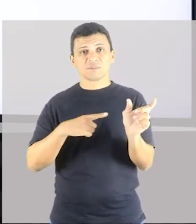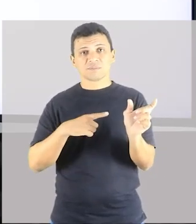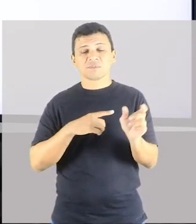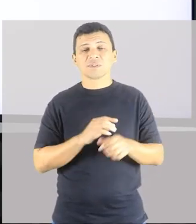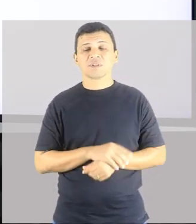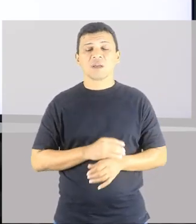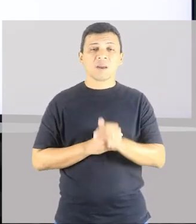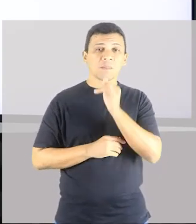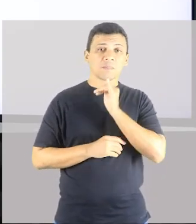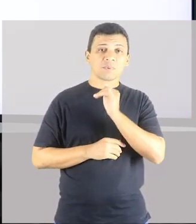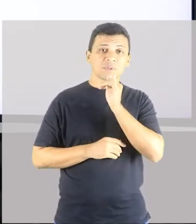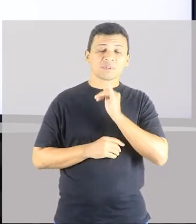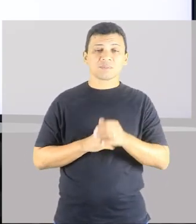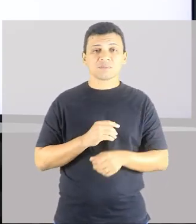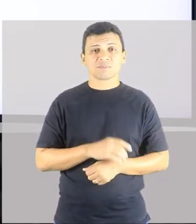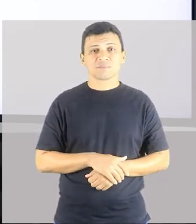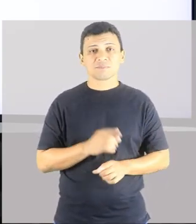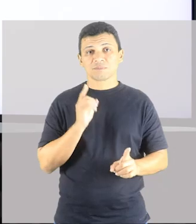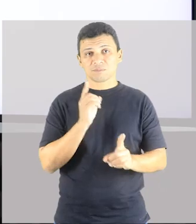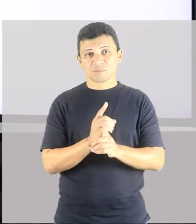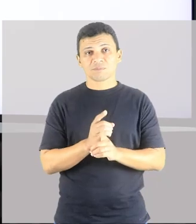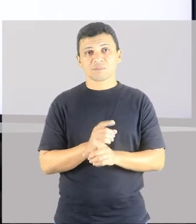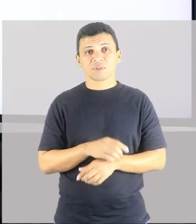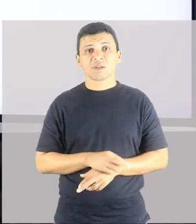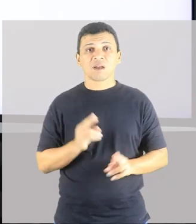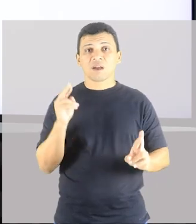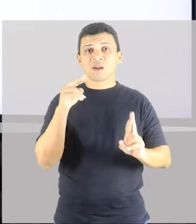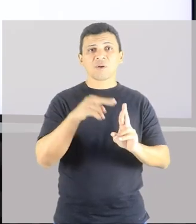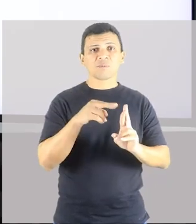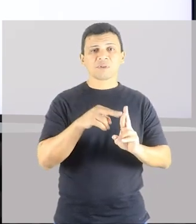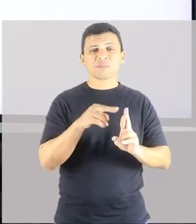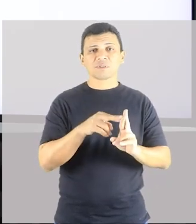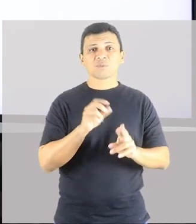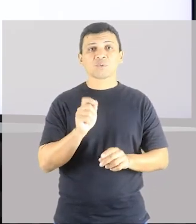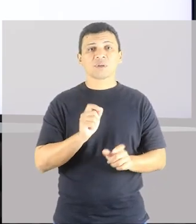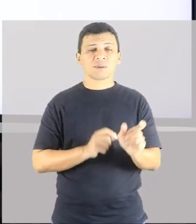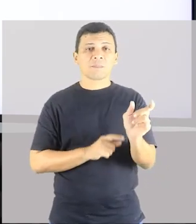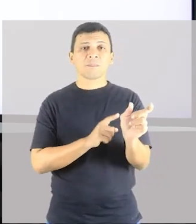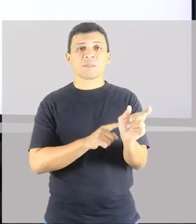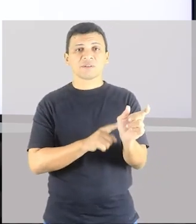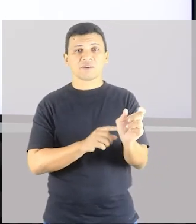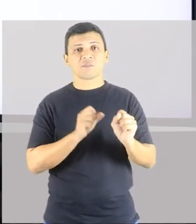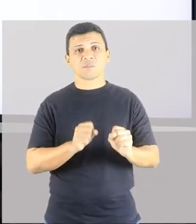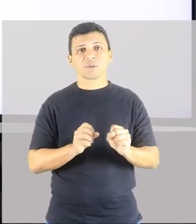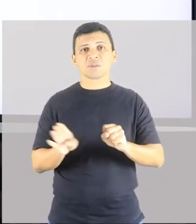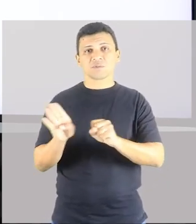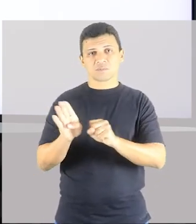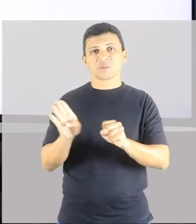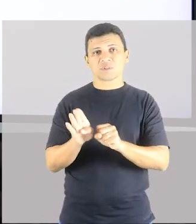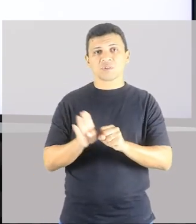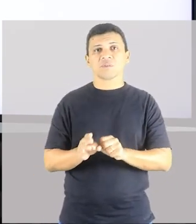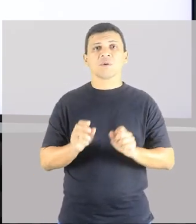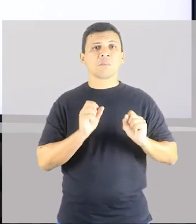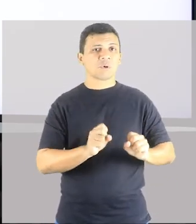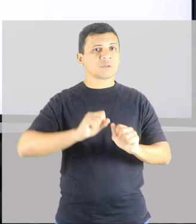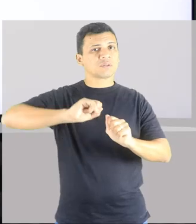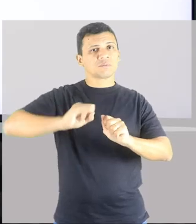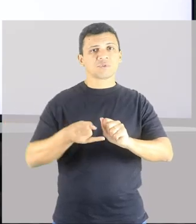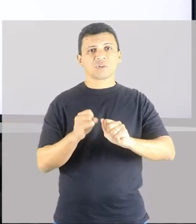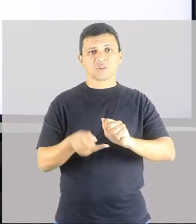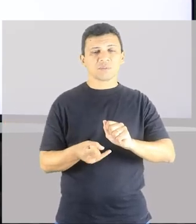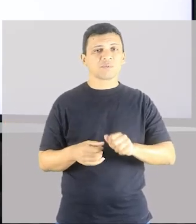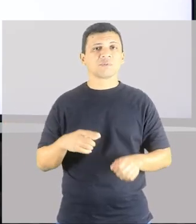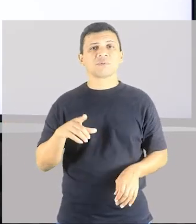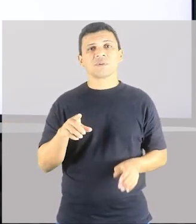por exemplo, você pode encontrar lá uma referência sobre que aquela palavra pode ser um substantivo, que ela pode ser um adjetivo, que ela pode ser